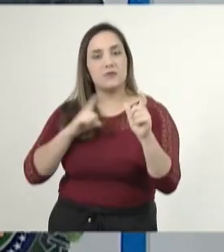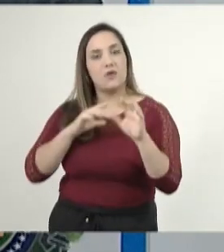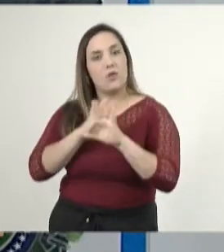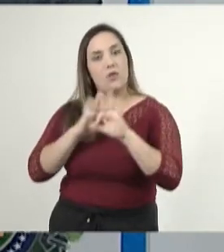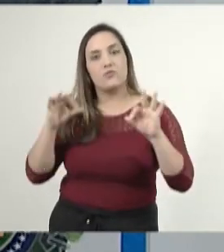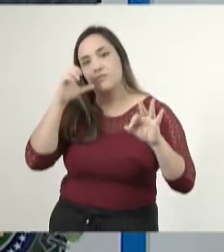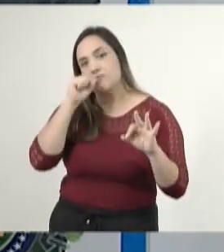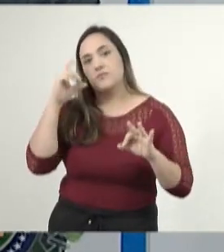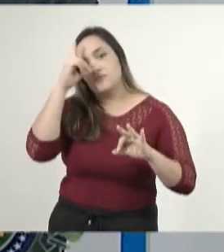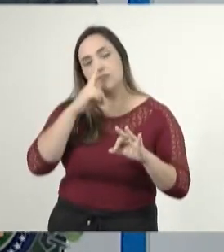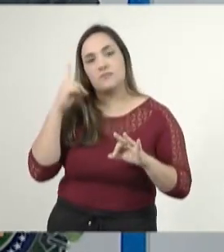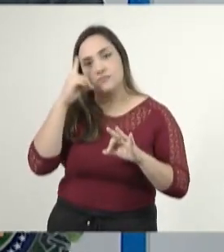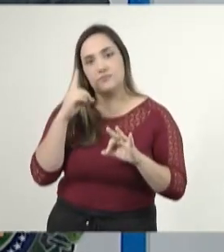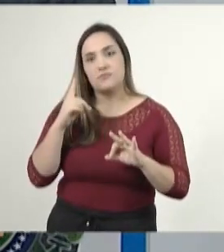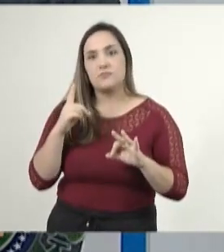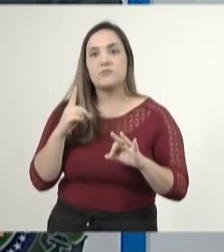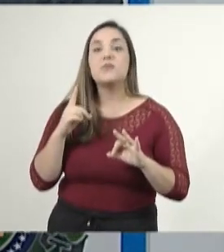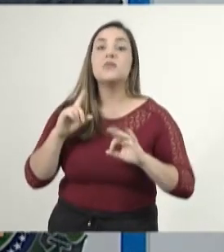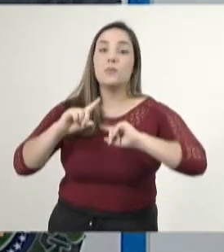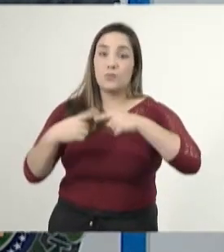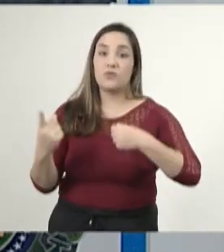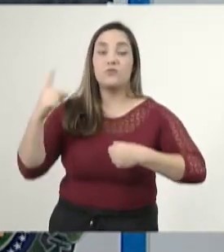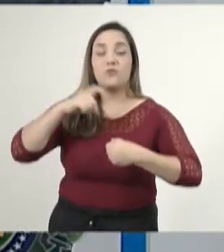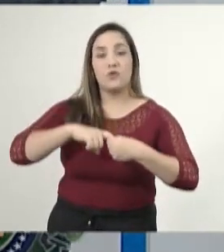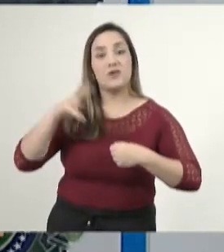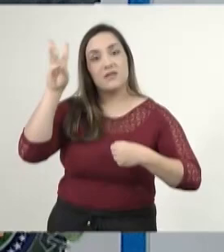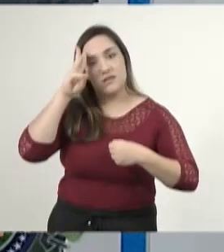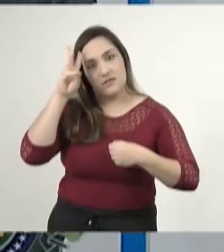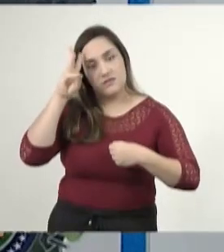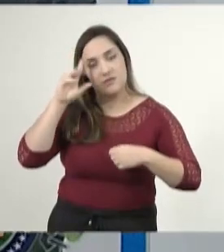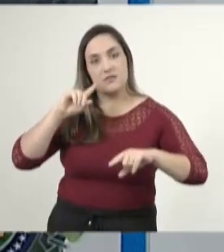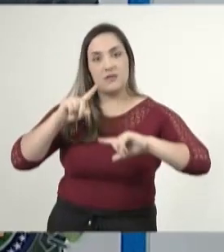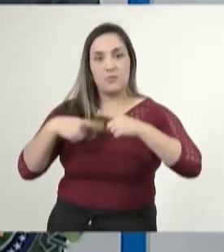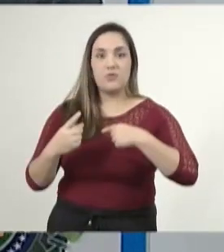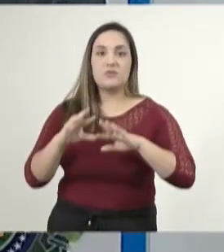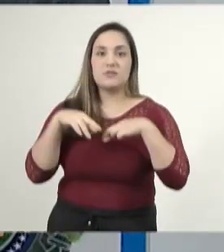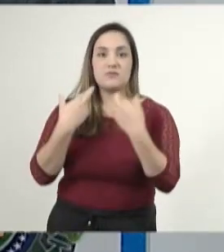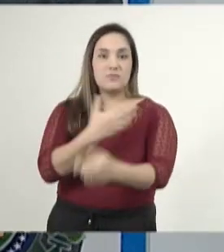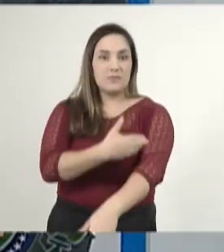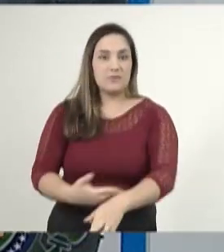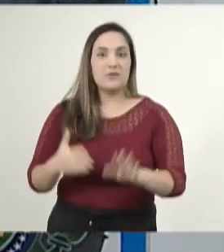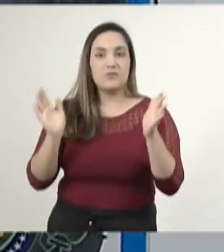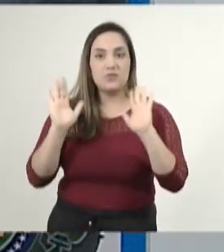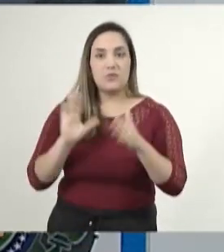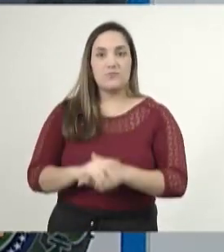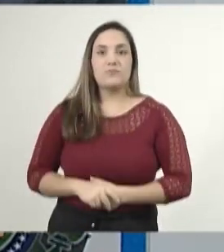fim de semana e Redação Final volta na terça-feira que vem, logo após a sessão plenária. Tchau!